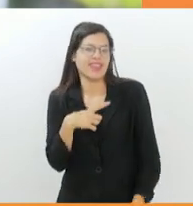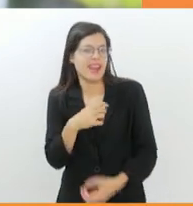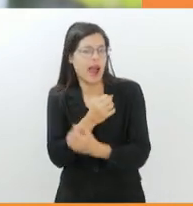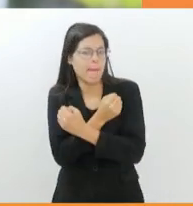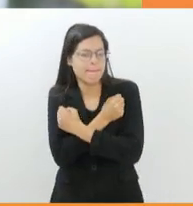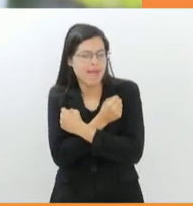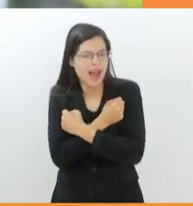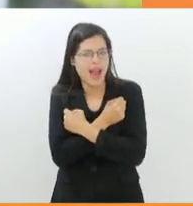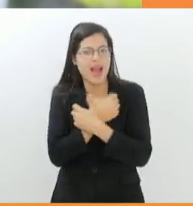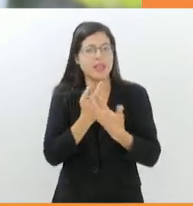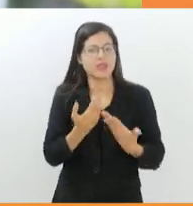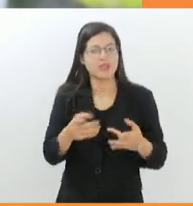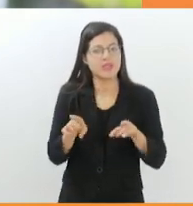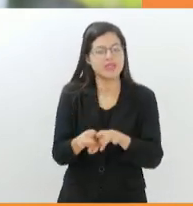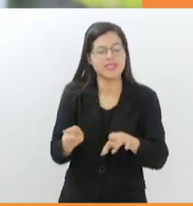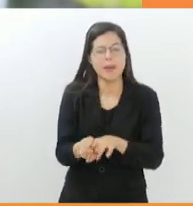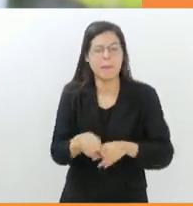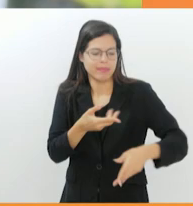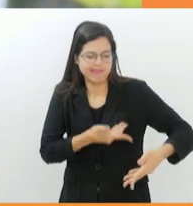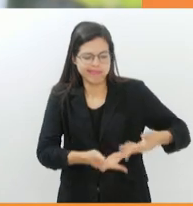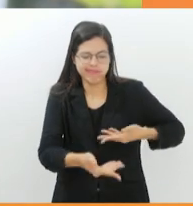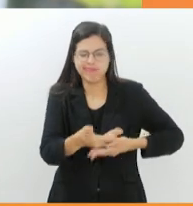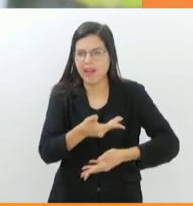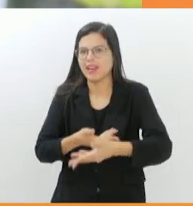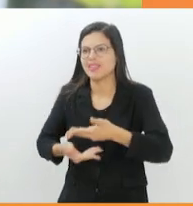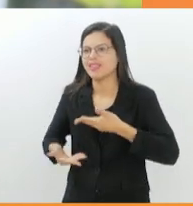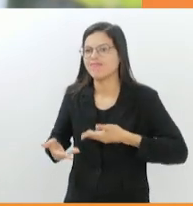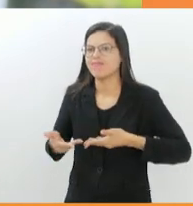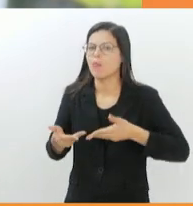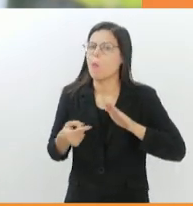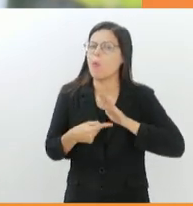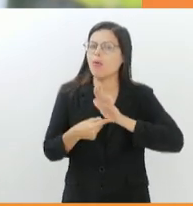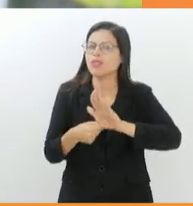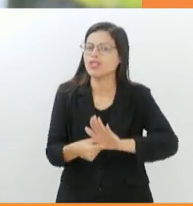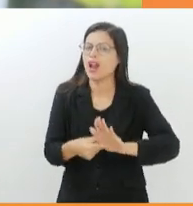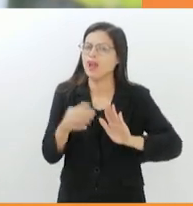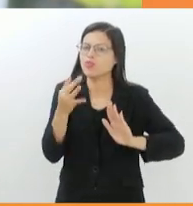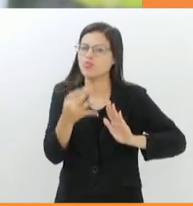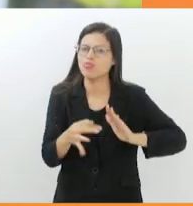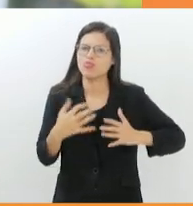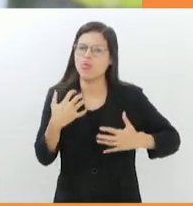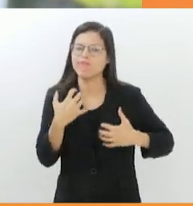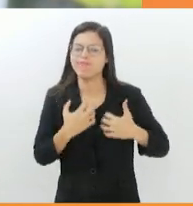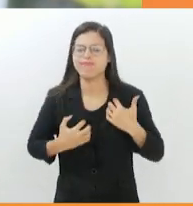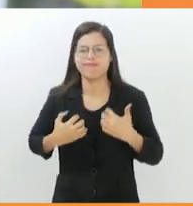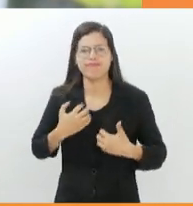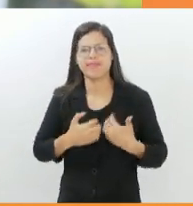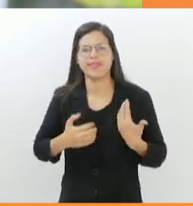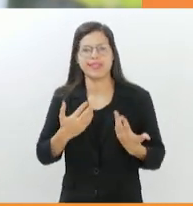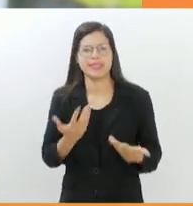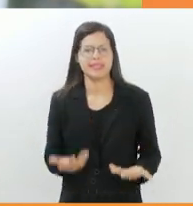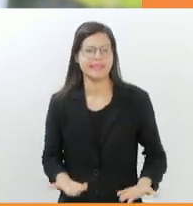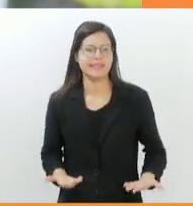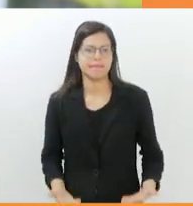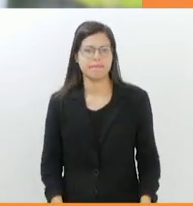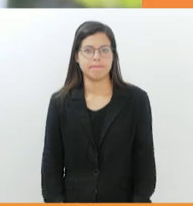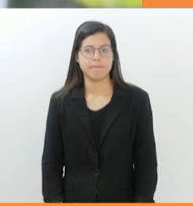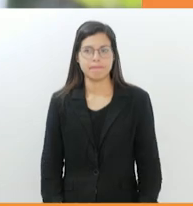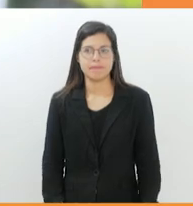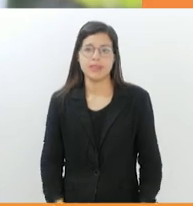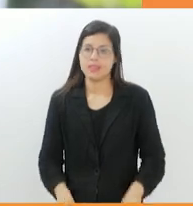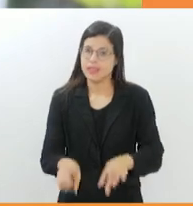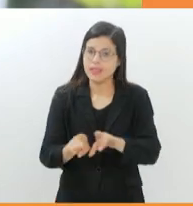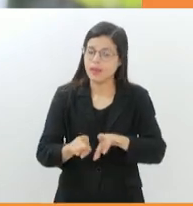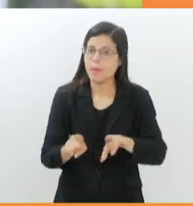se confraternizado, a gente tem falado de dores, né, das dores, de perdas e de